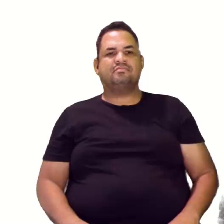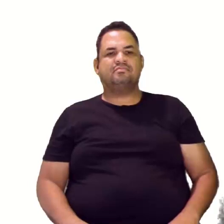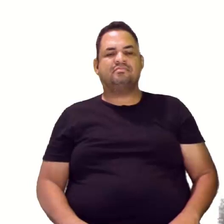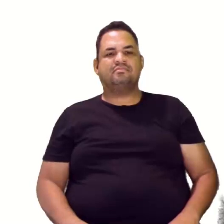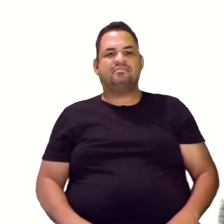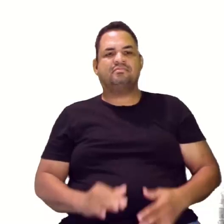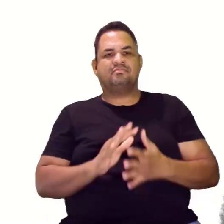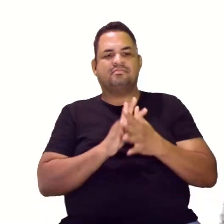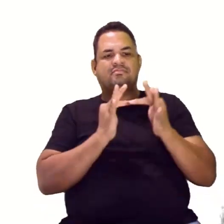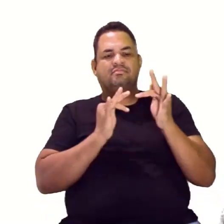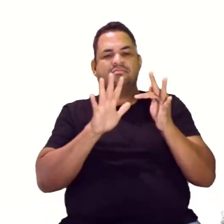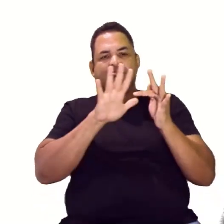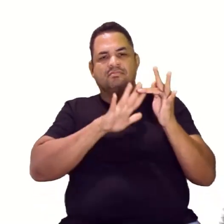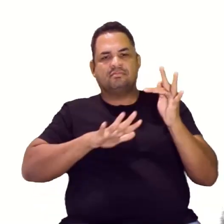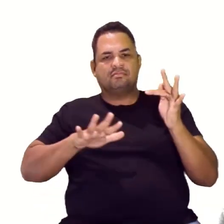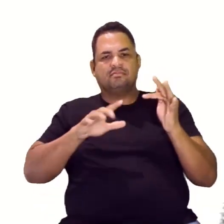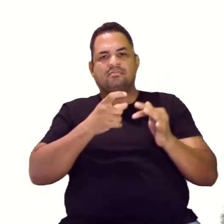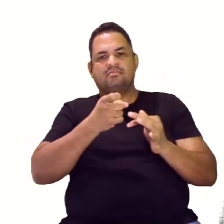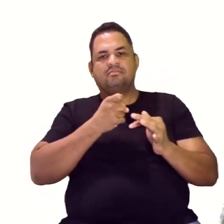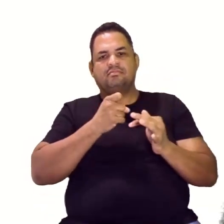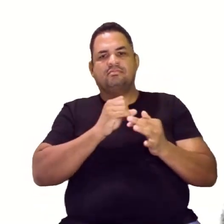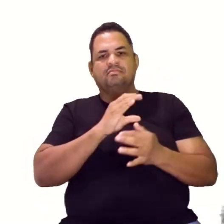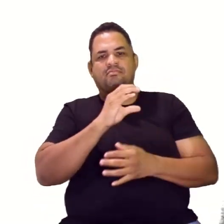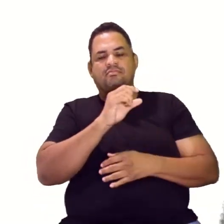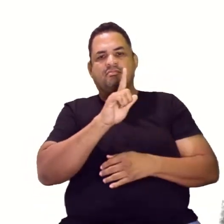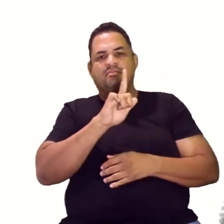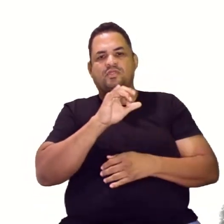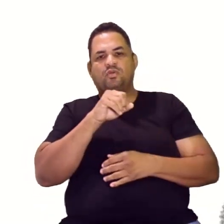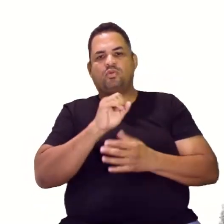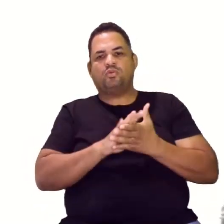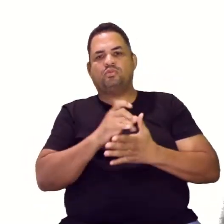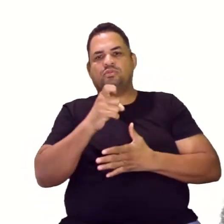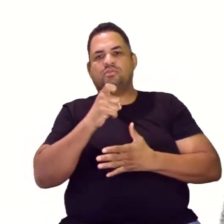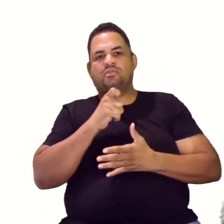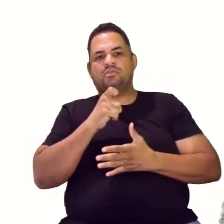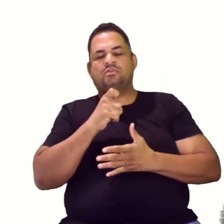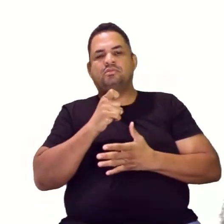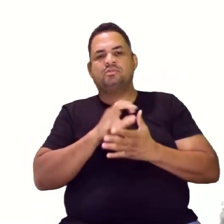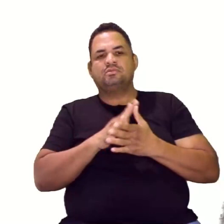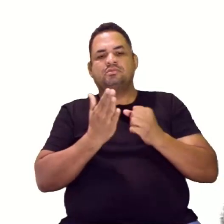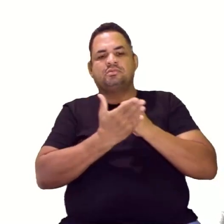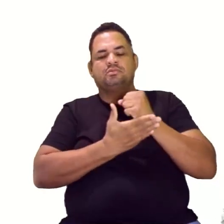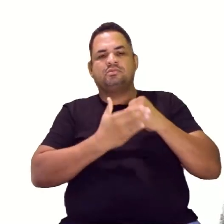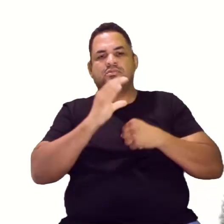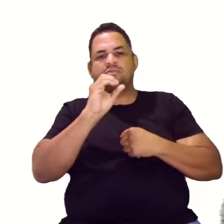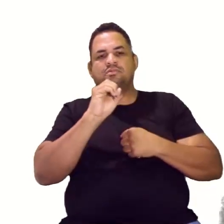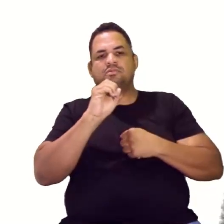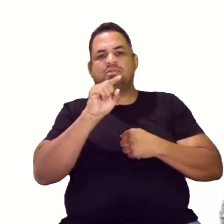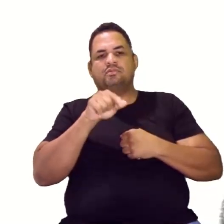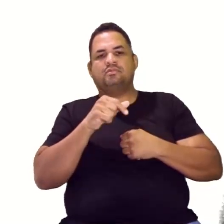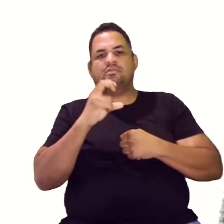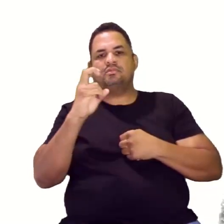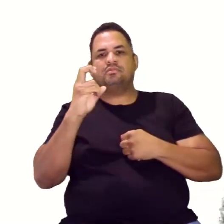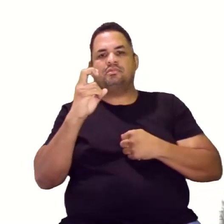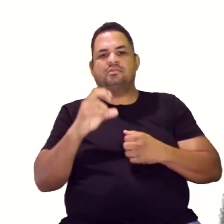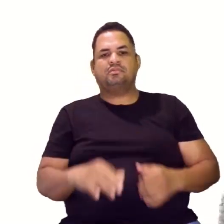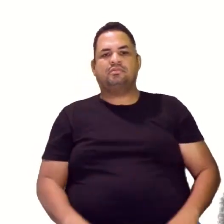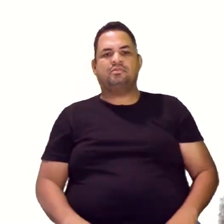Dada a função f de x igual a logaritmo de x na base 0,5,